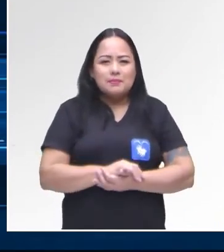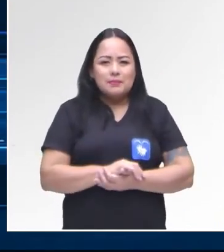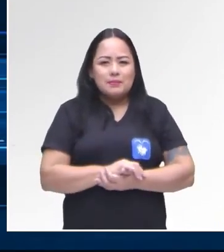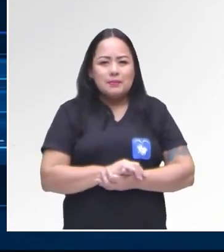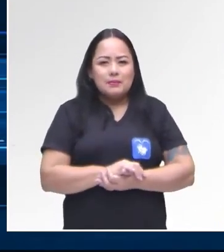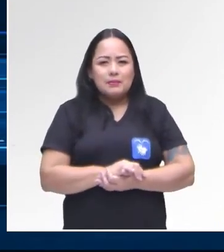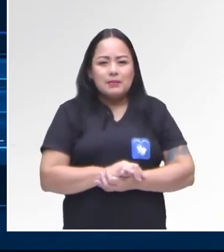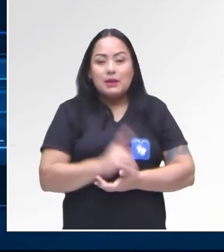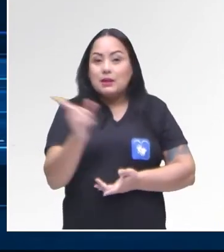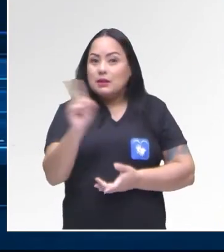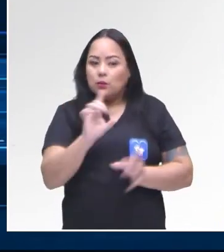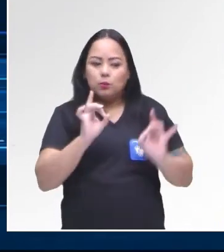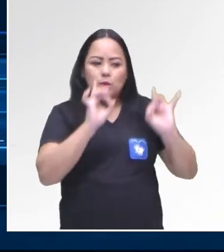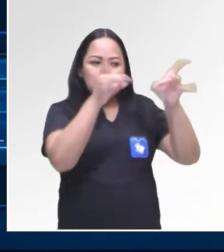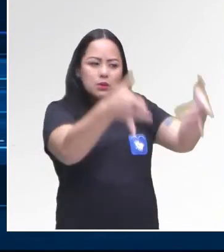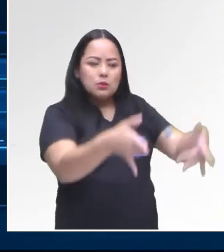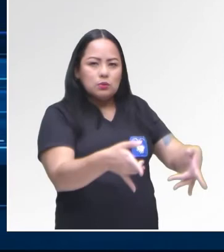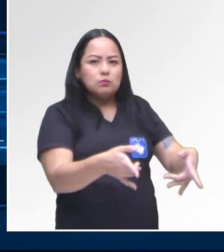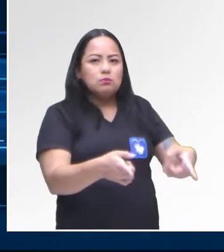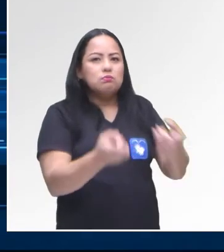Não só no abandono.